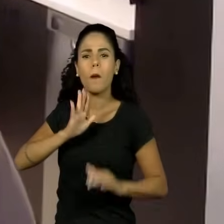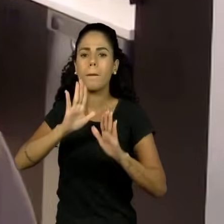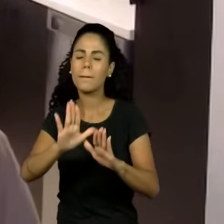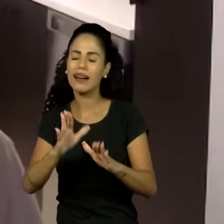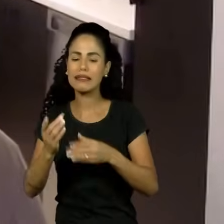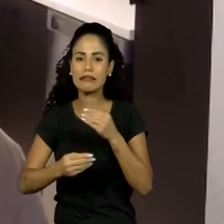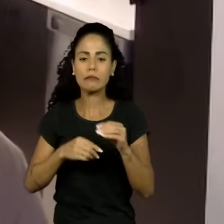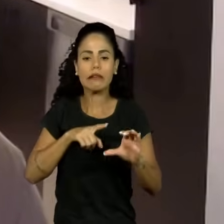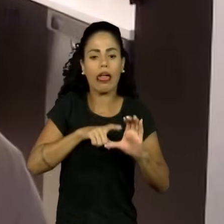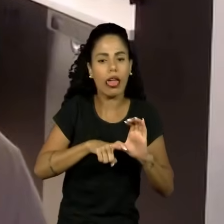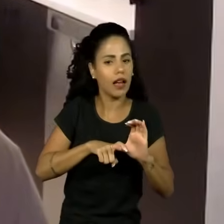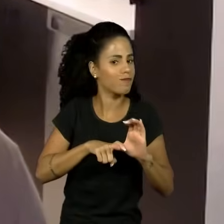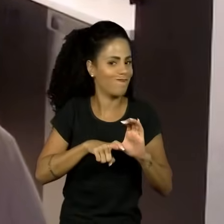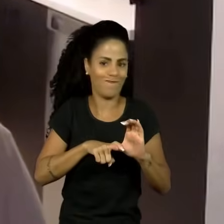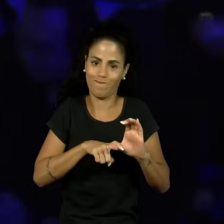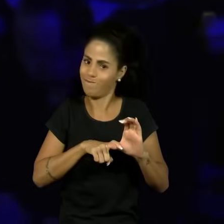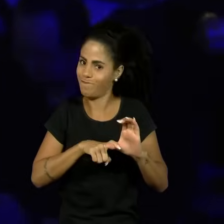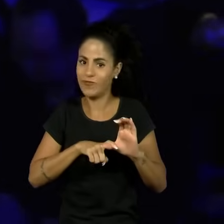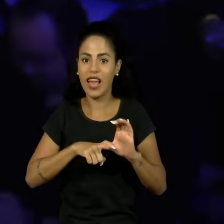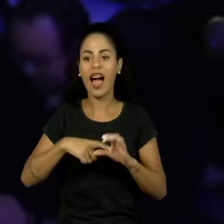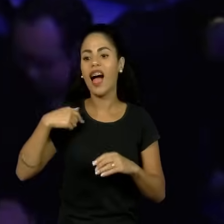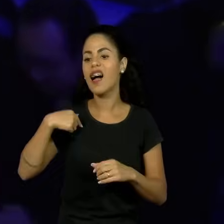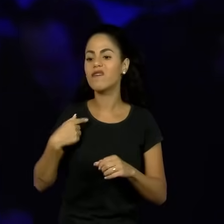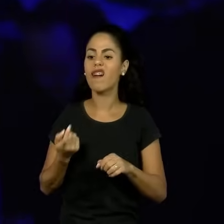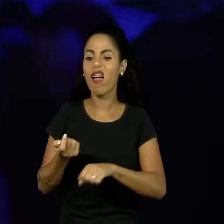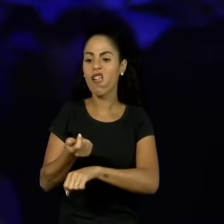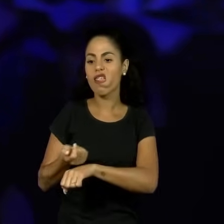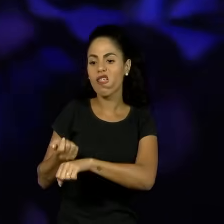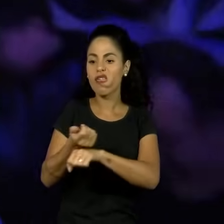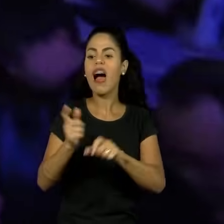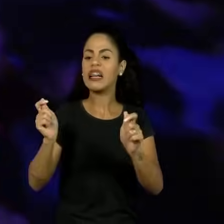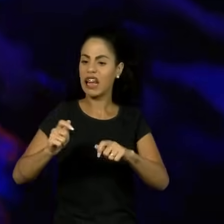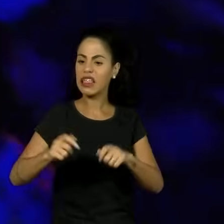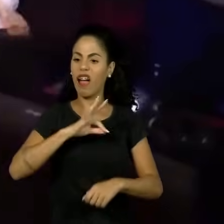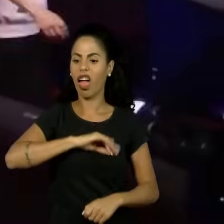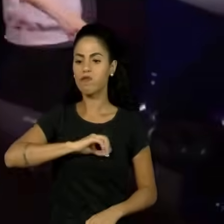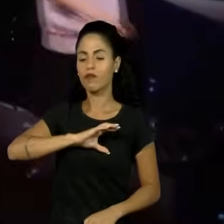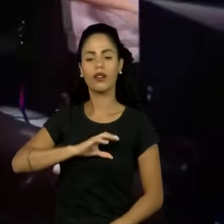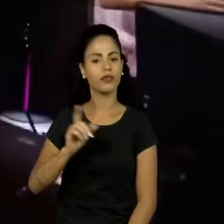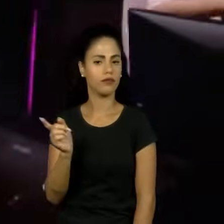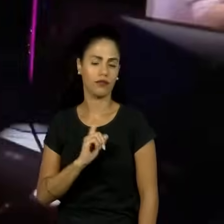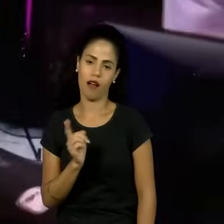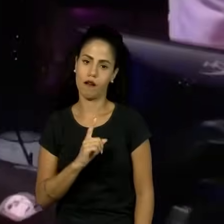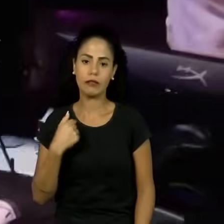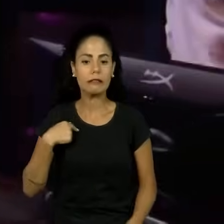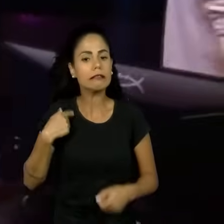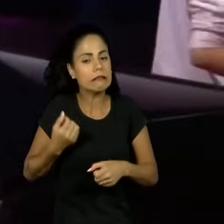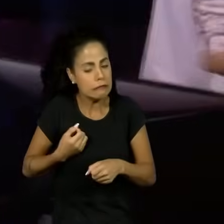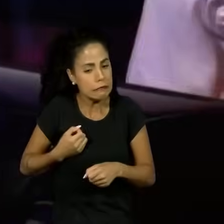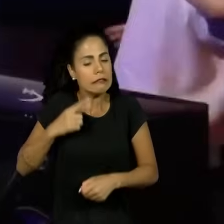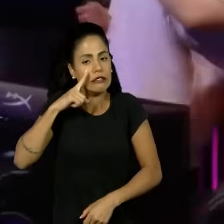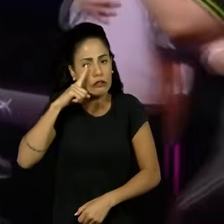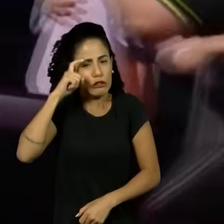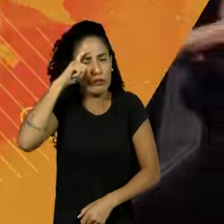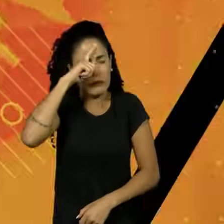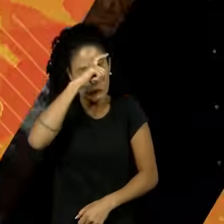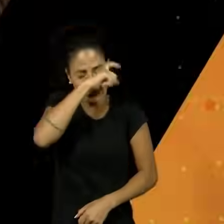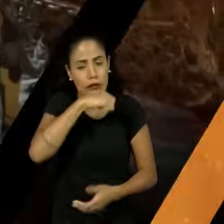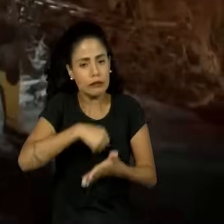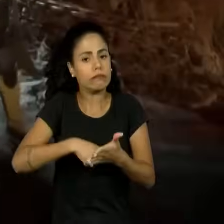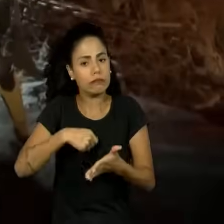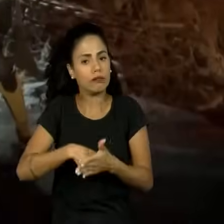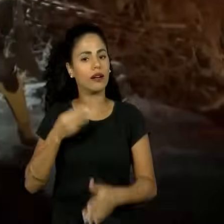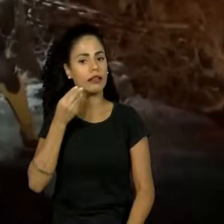não devemos enganar a molecada que está no Brasil, principalmente. Os campeonatos nacionais não pagam tão bem.